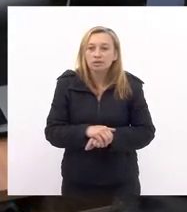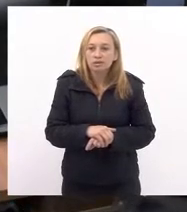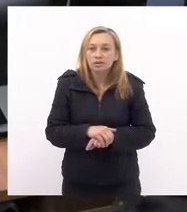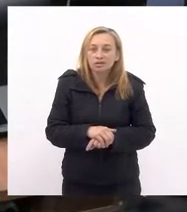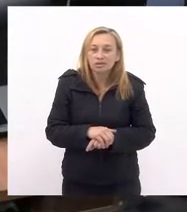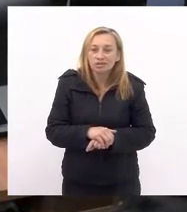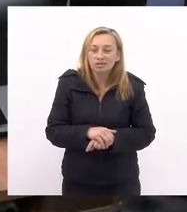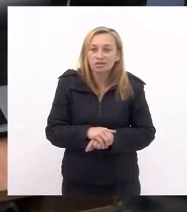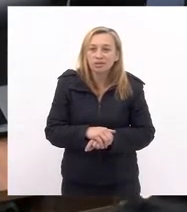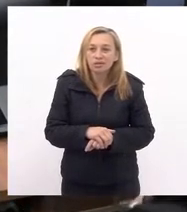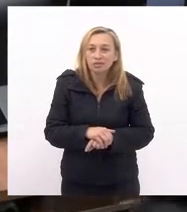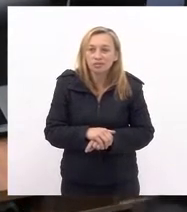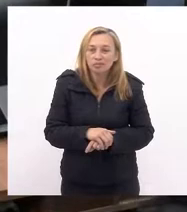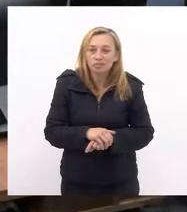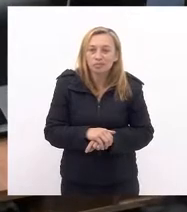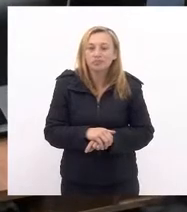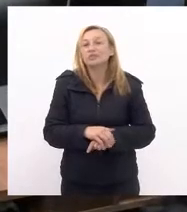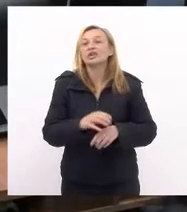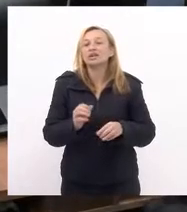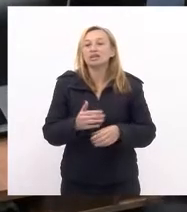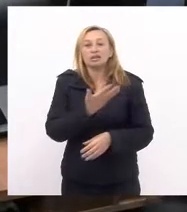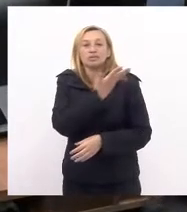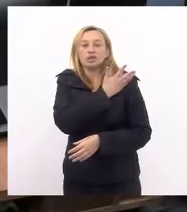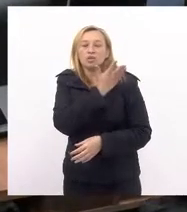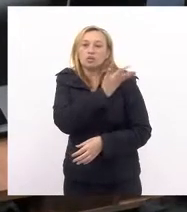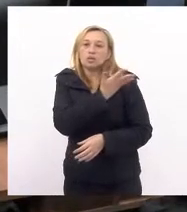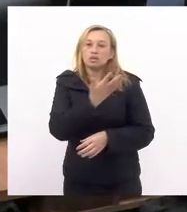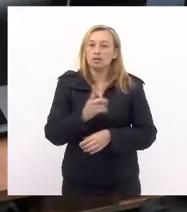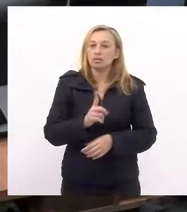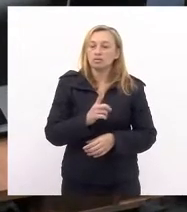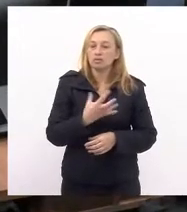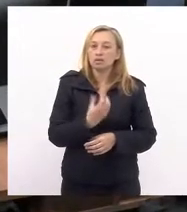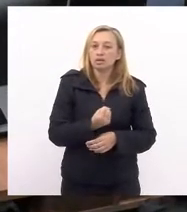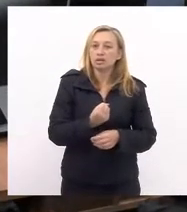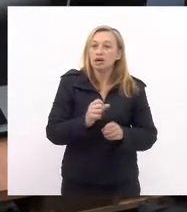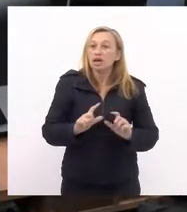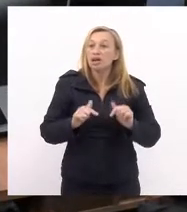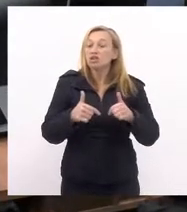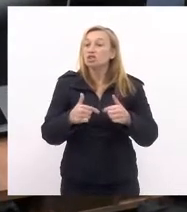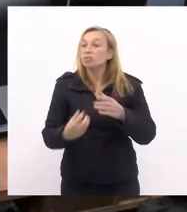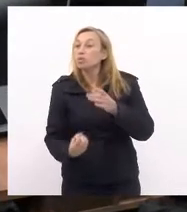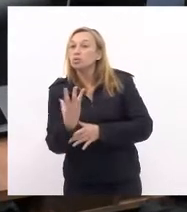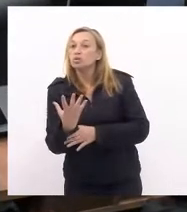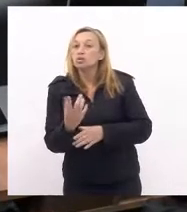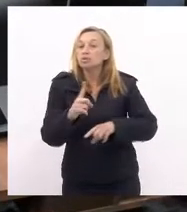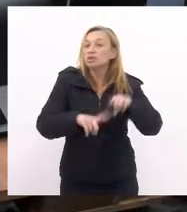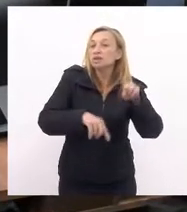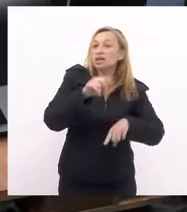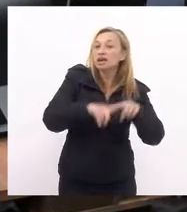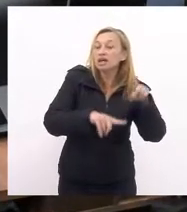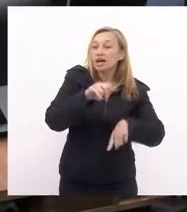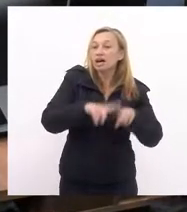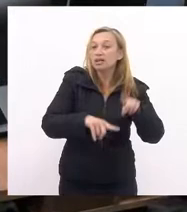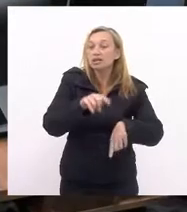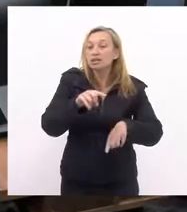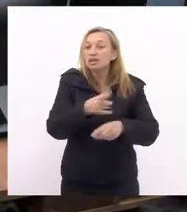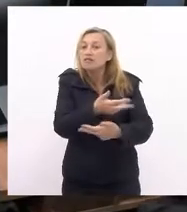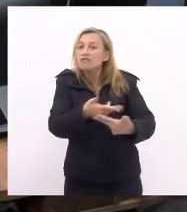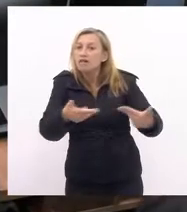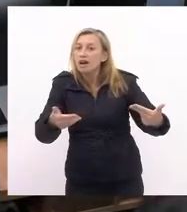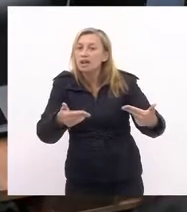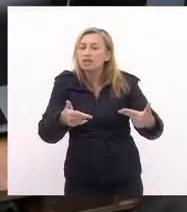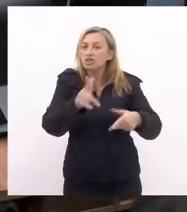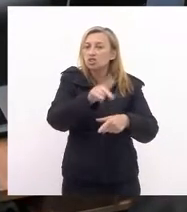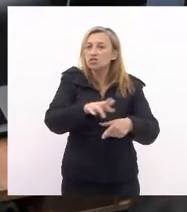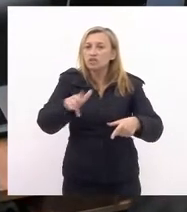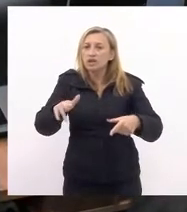na prevenção da discriminação, atuar produzindo material didático para que as várias e